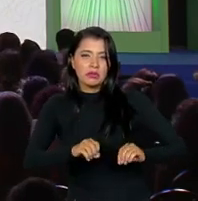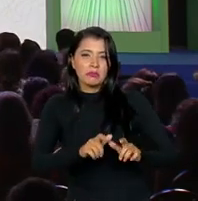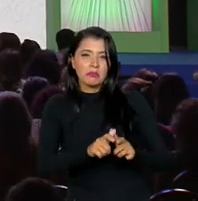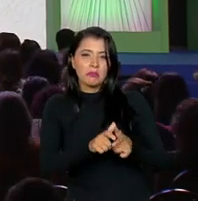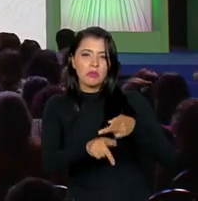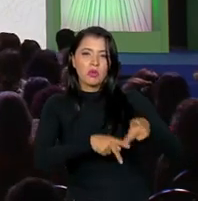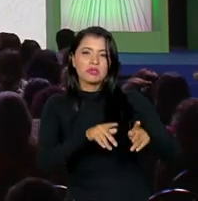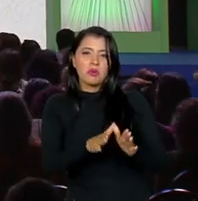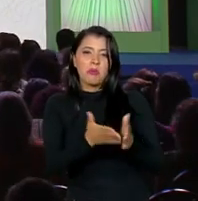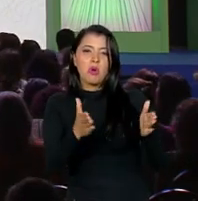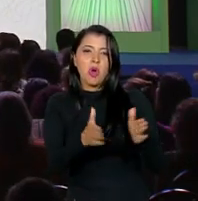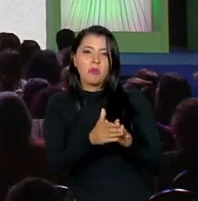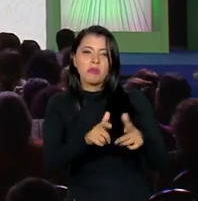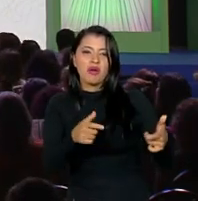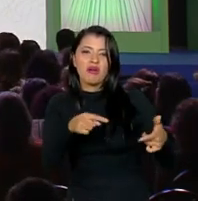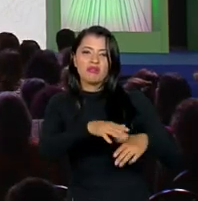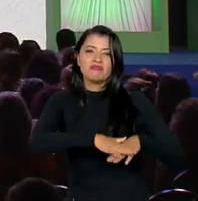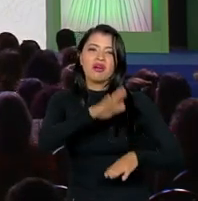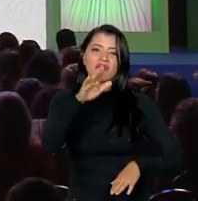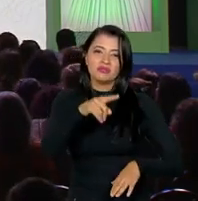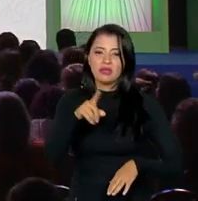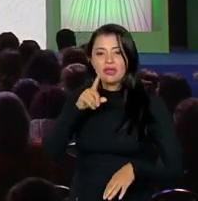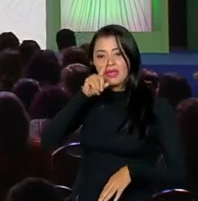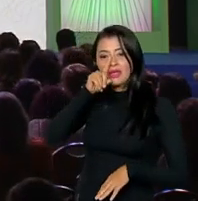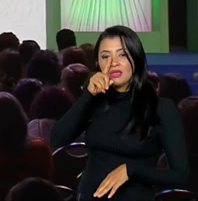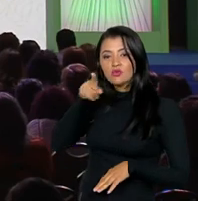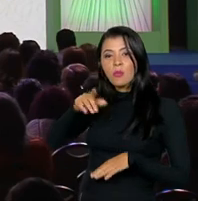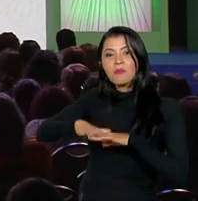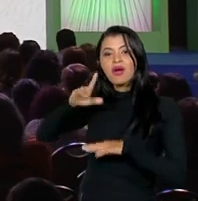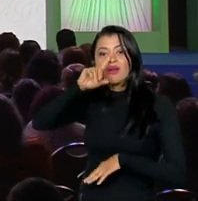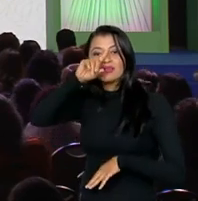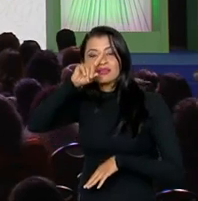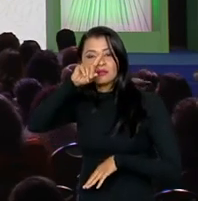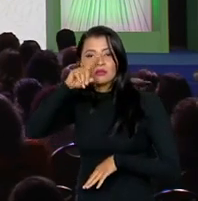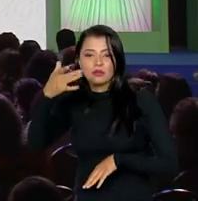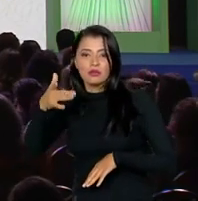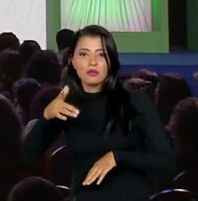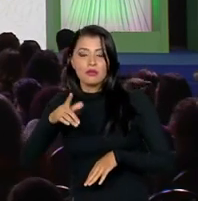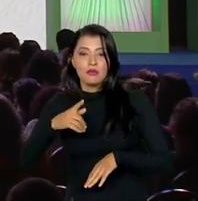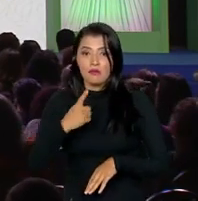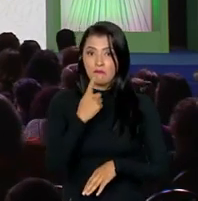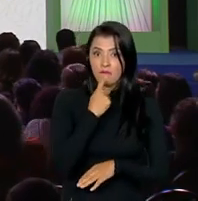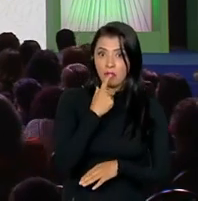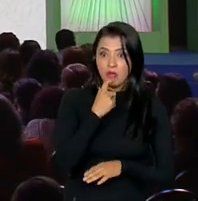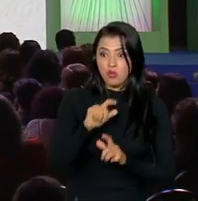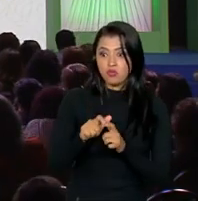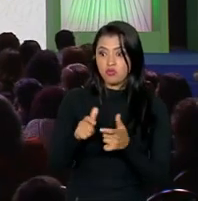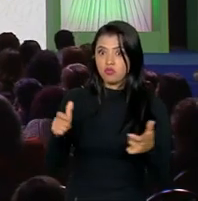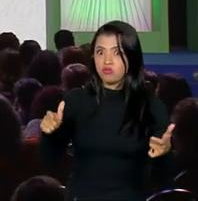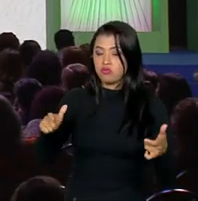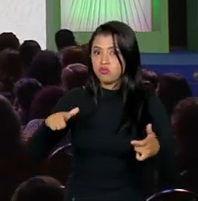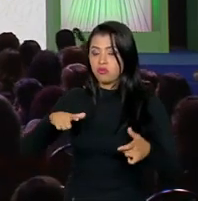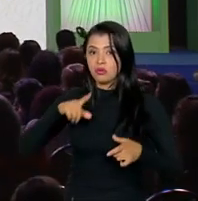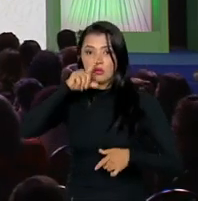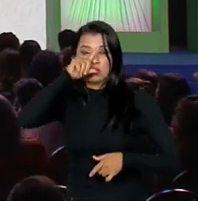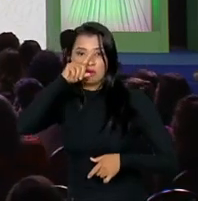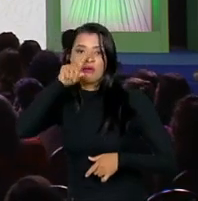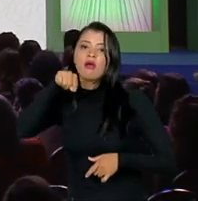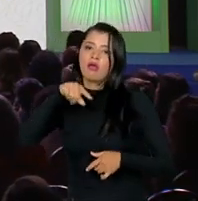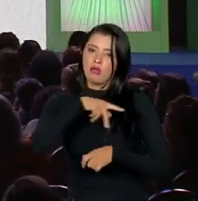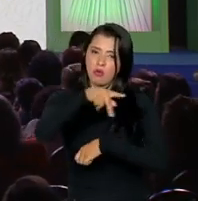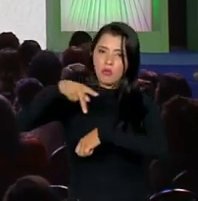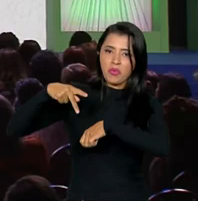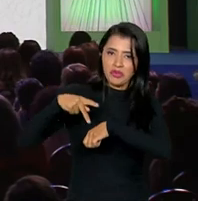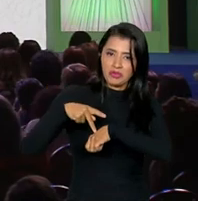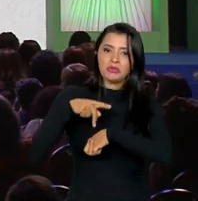em verde, quem tem menos risco e em vermelho, quem tem maior risco. E são os países